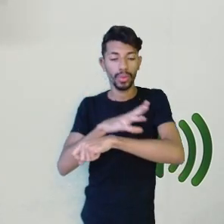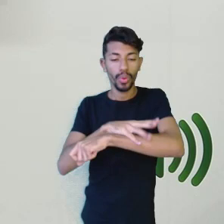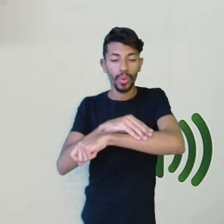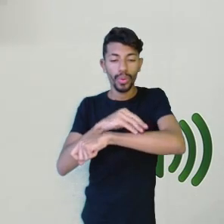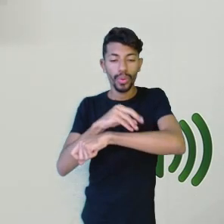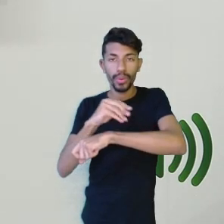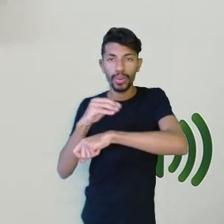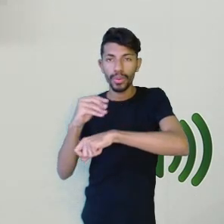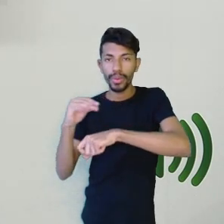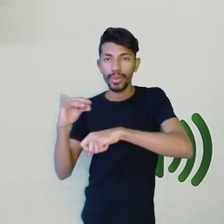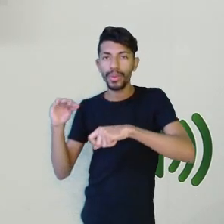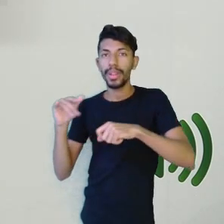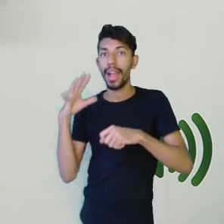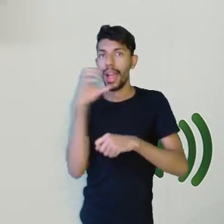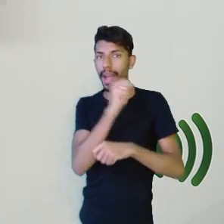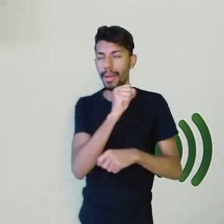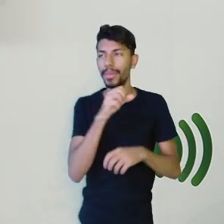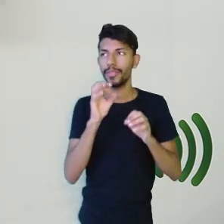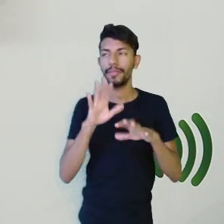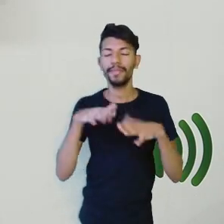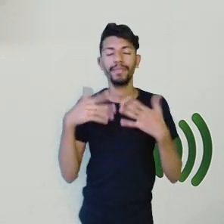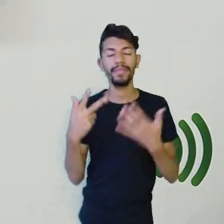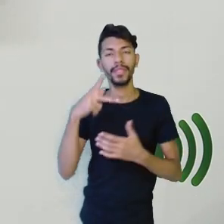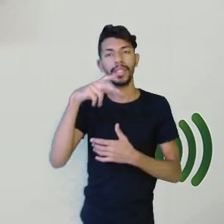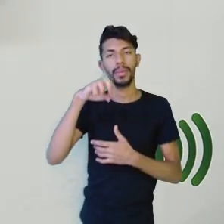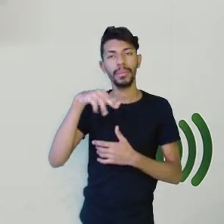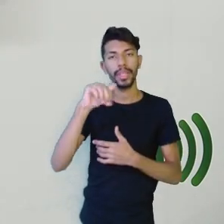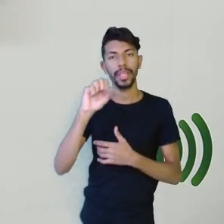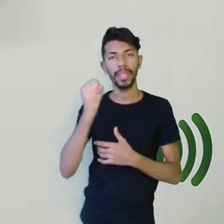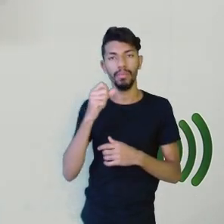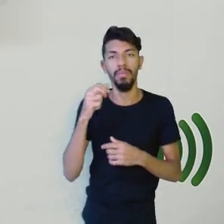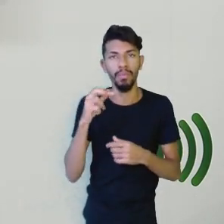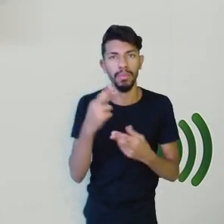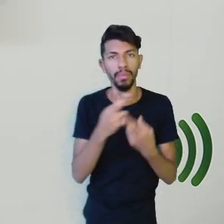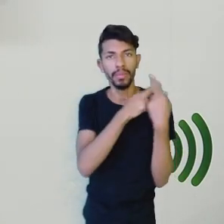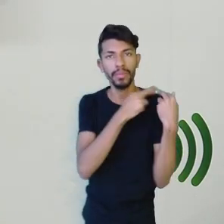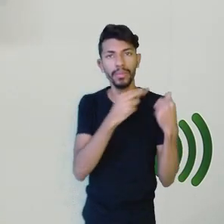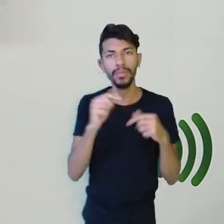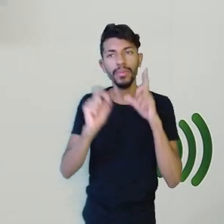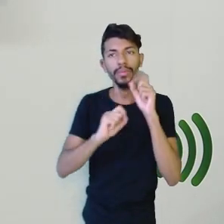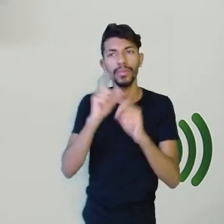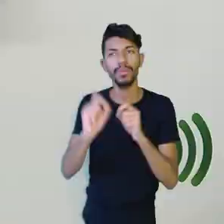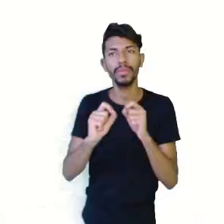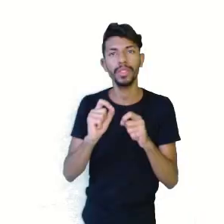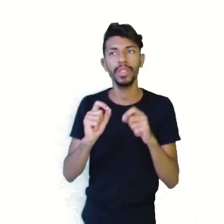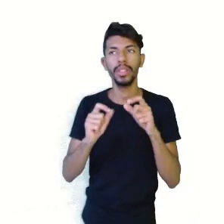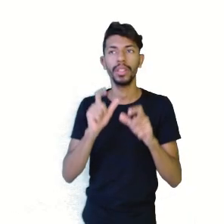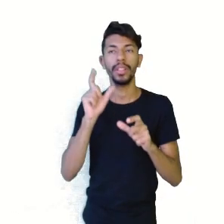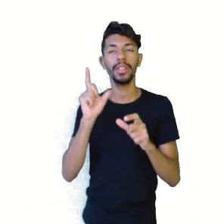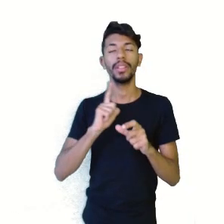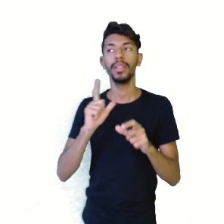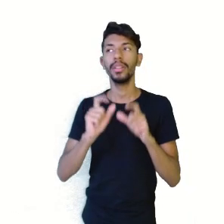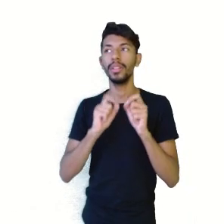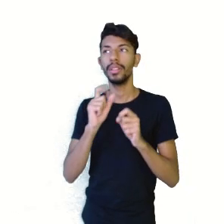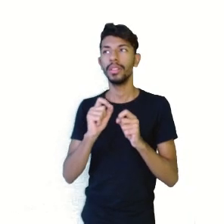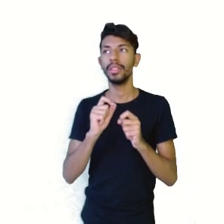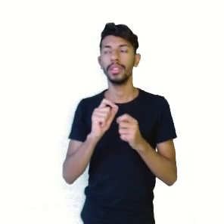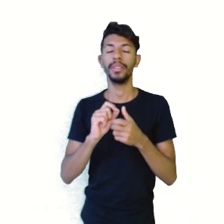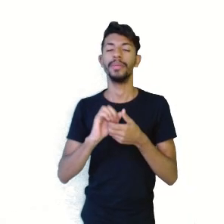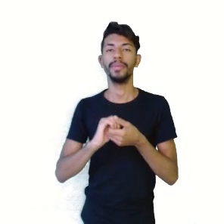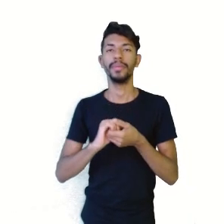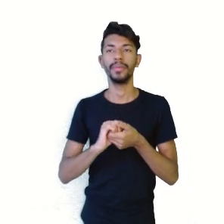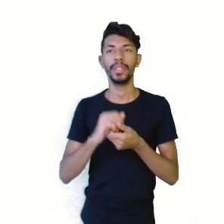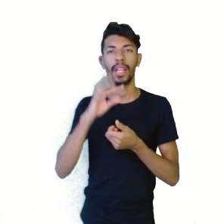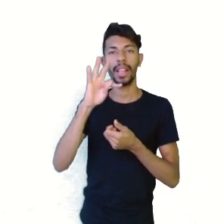As penas são responsáveis por, aí a gente falou, ó, termorregulação, esse palavrão assim bem grande. O que é isso?